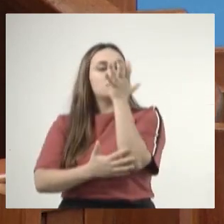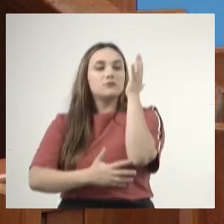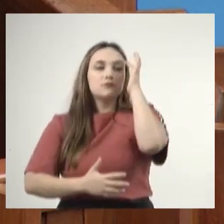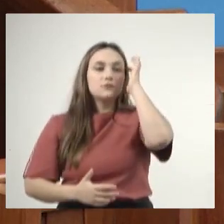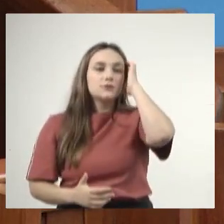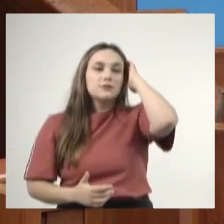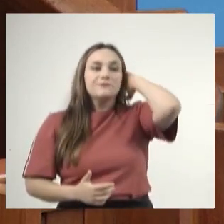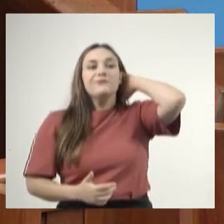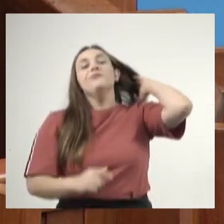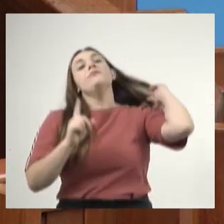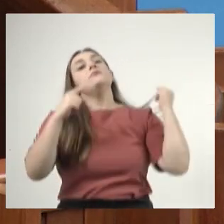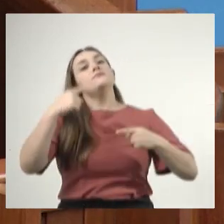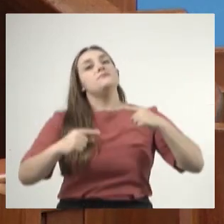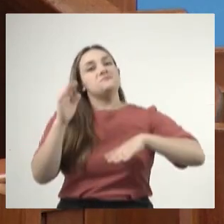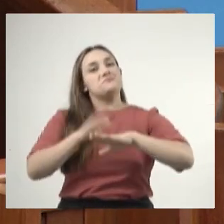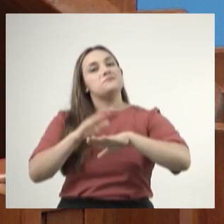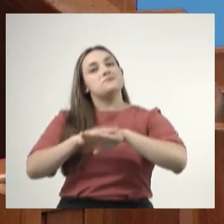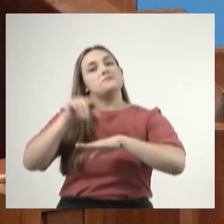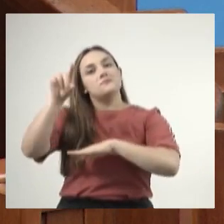do STF,